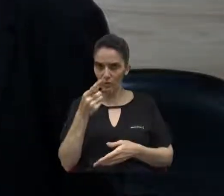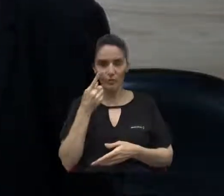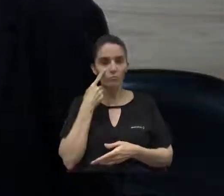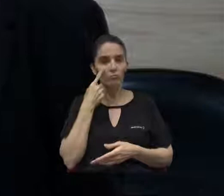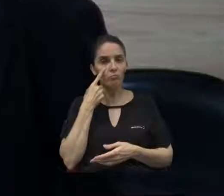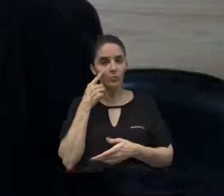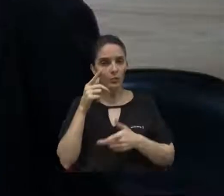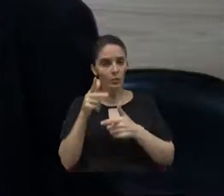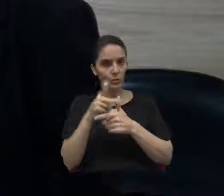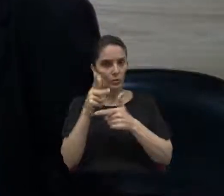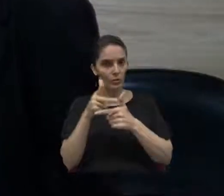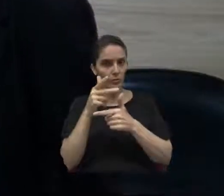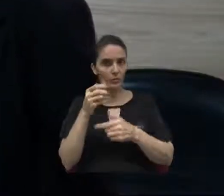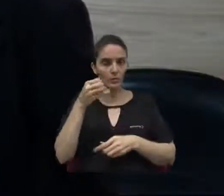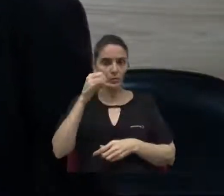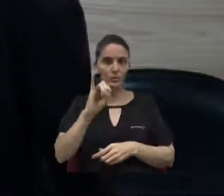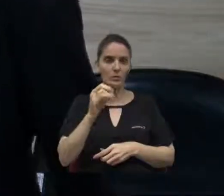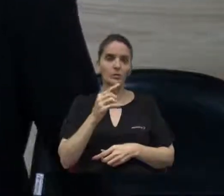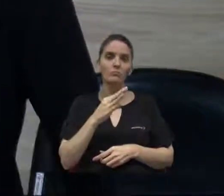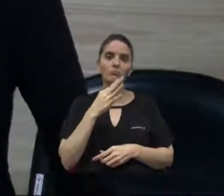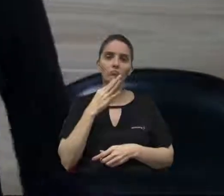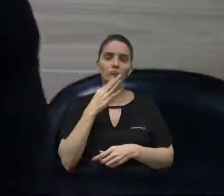época, pulmões de aço.